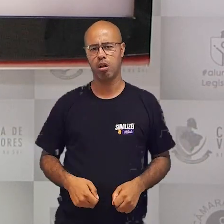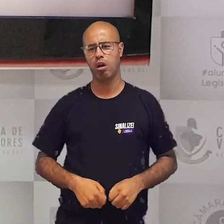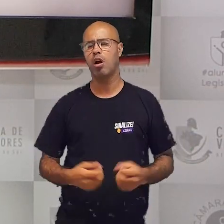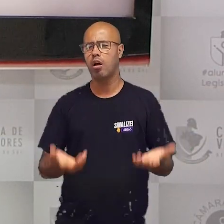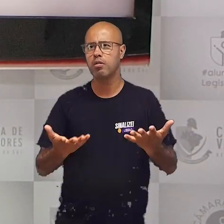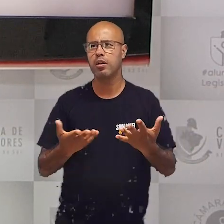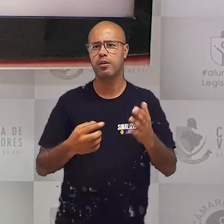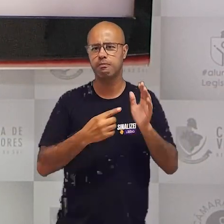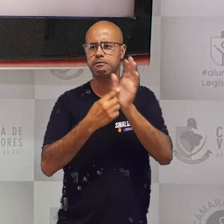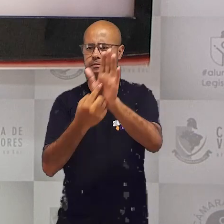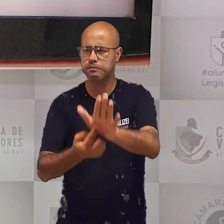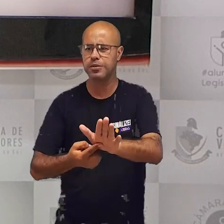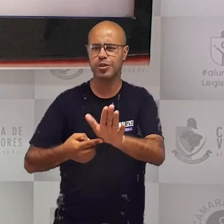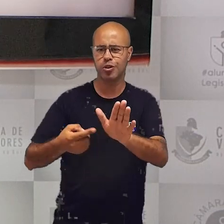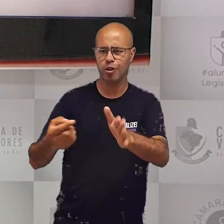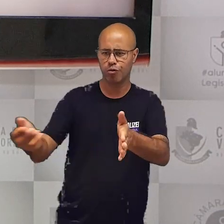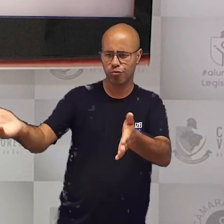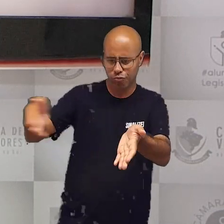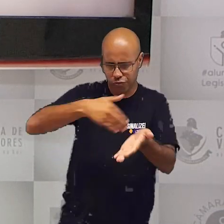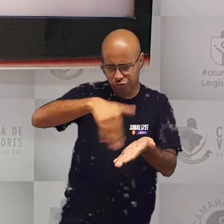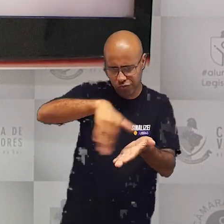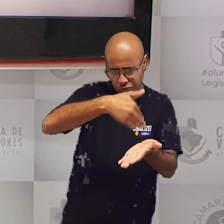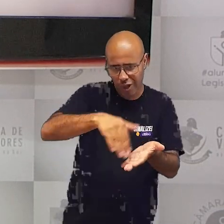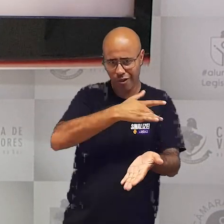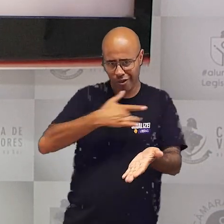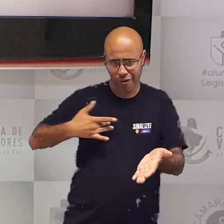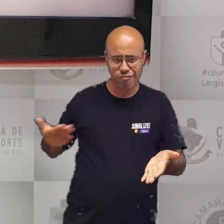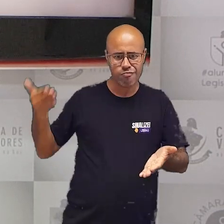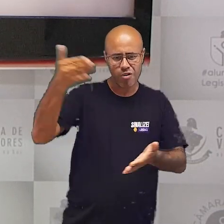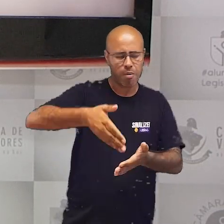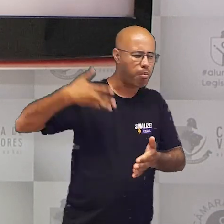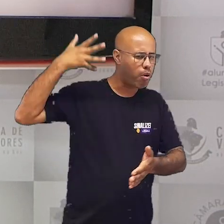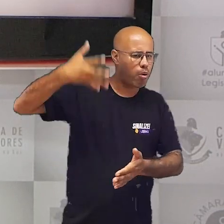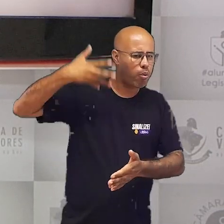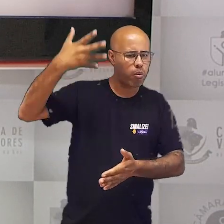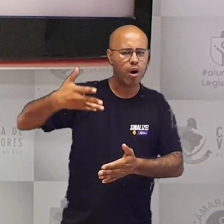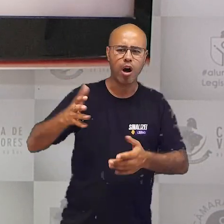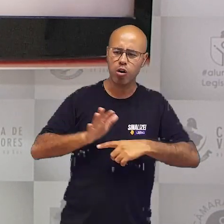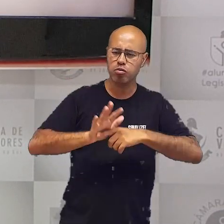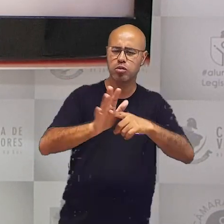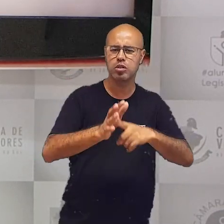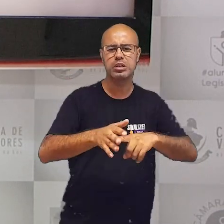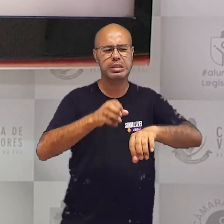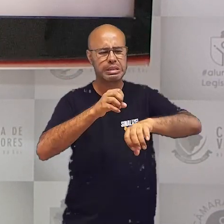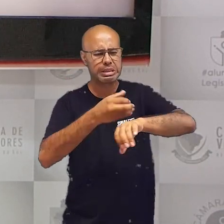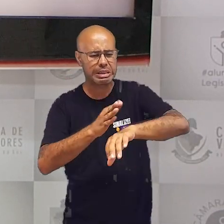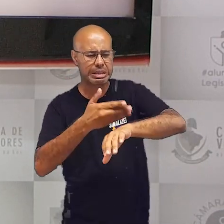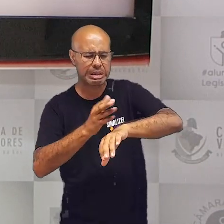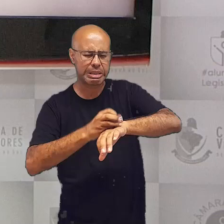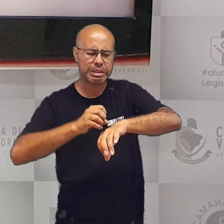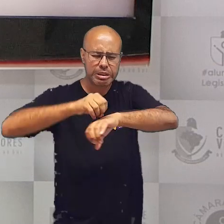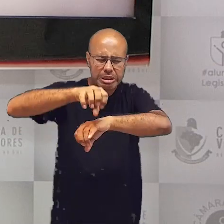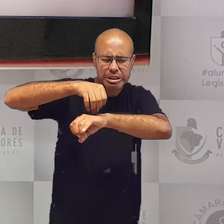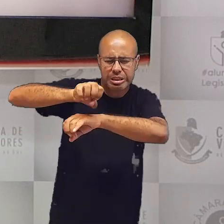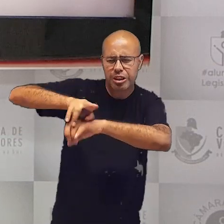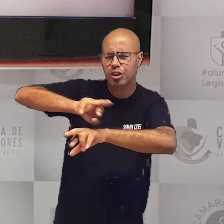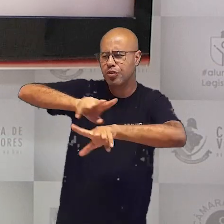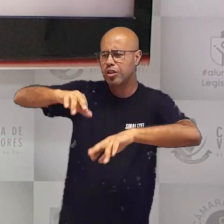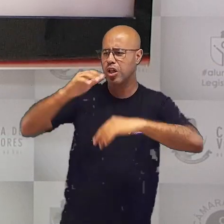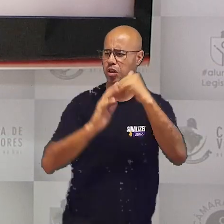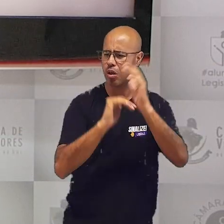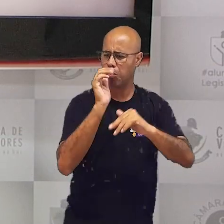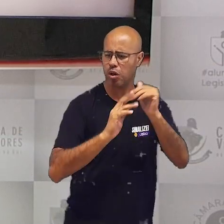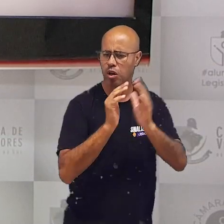expectativa é que a apresentação do representante da Secretaria Municipal de Saúde propicie sites valiosos e